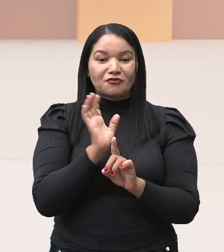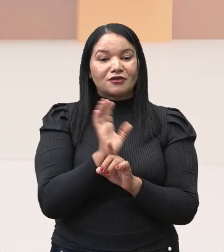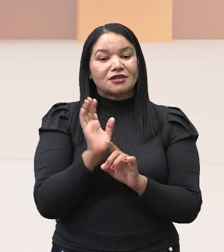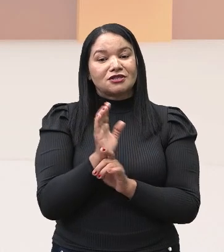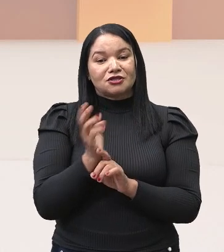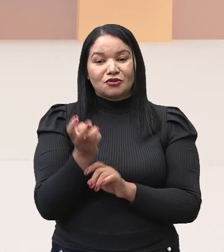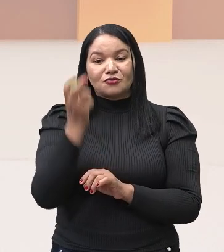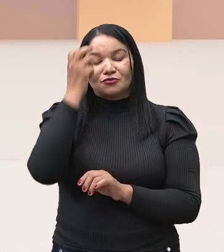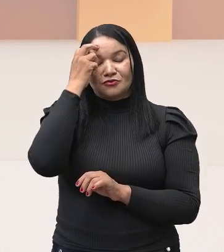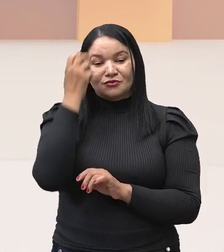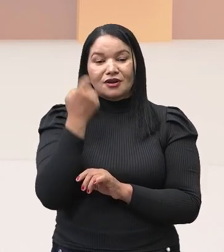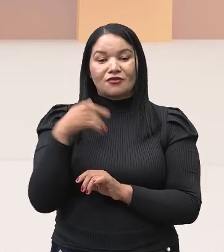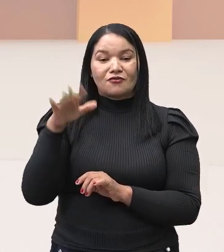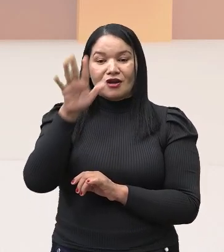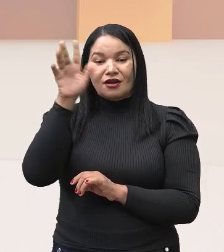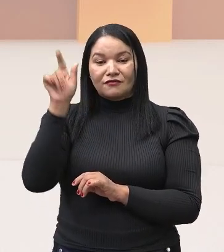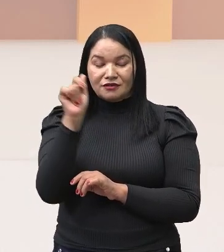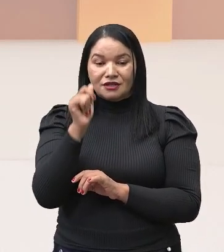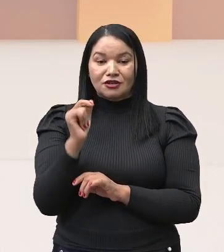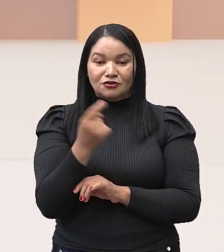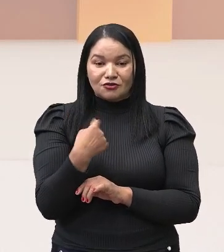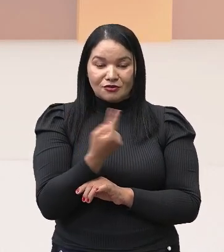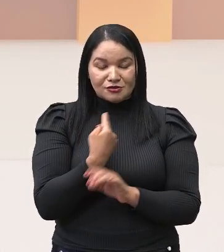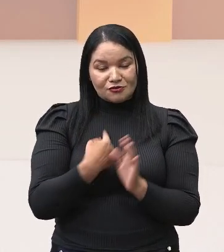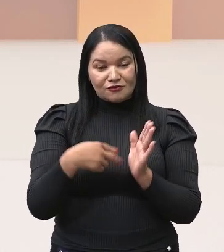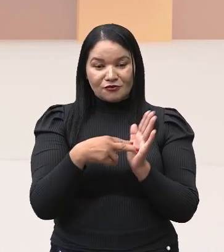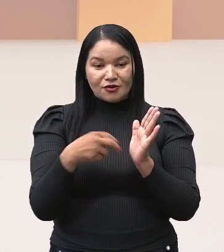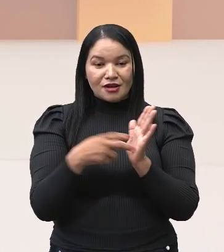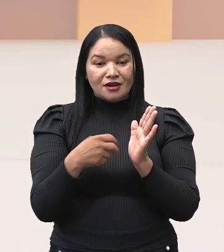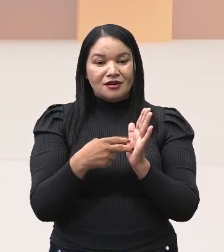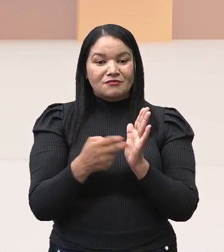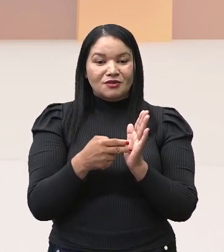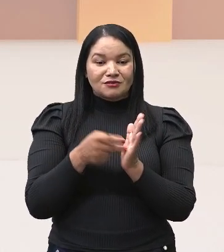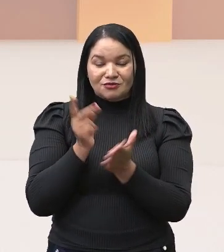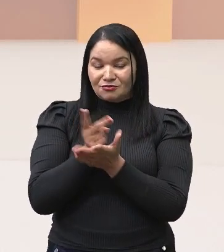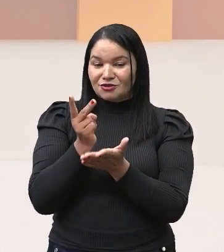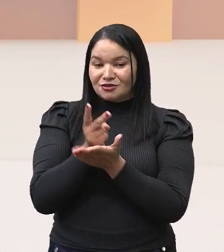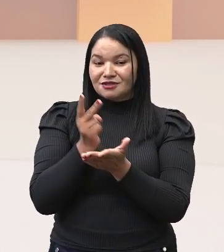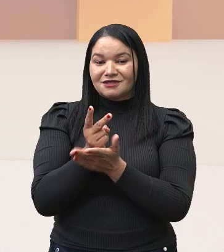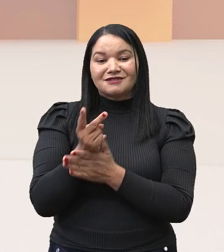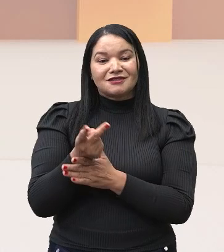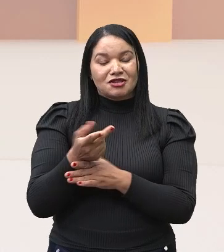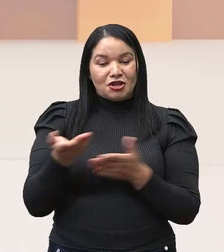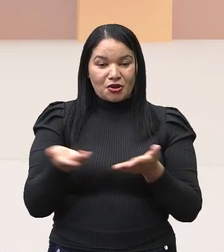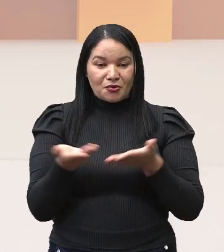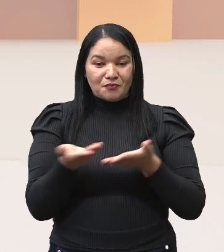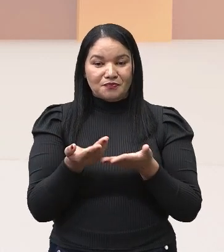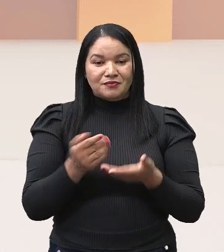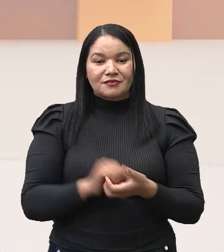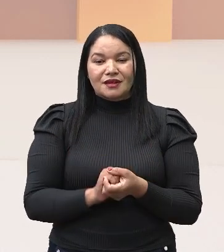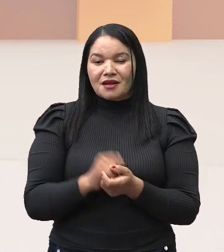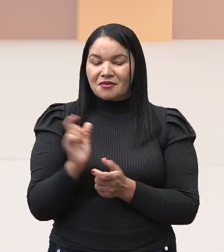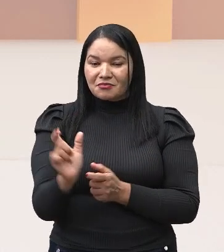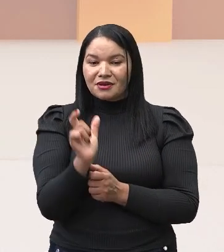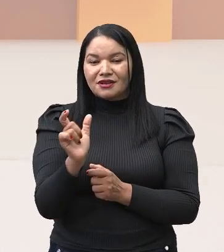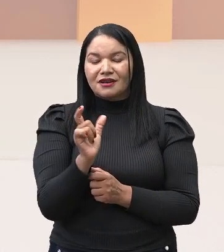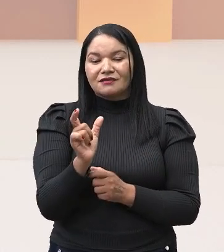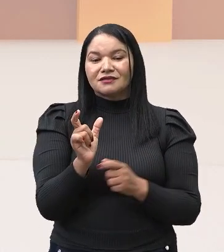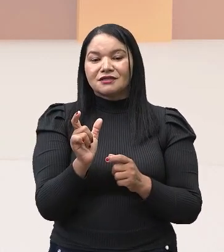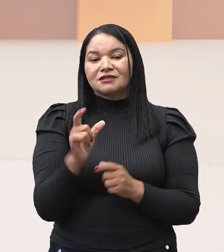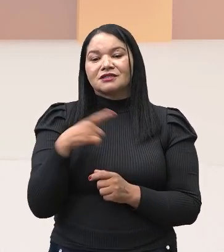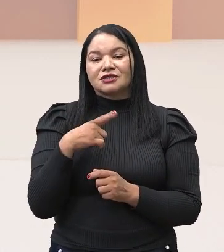cultural africana no nosso vocabulário que persiste até os dias atuais. E a gente tem algumas palavras no nosso dia a